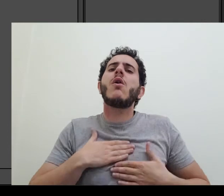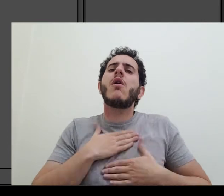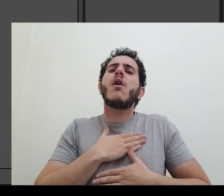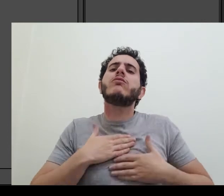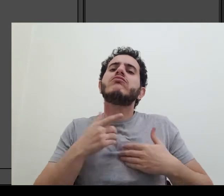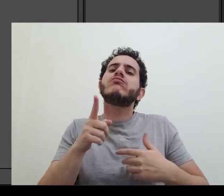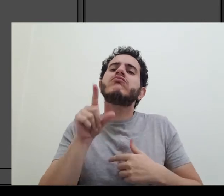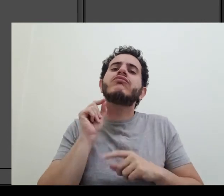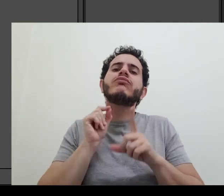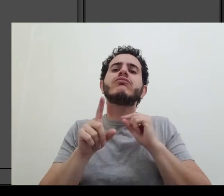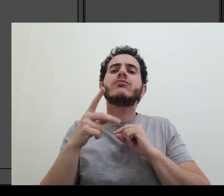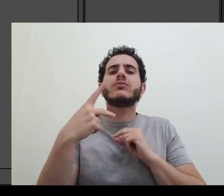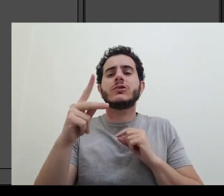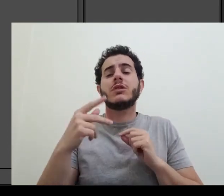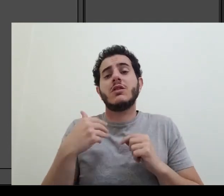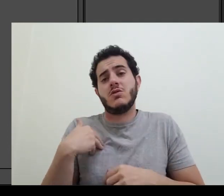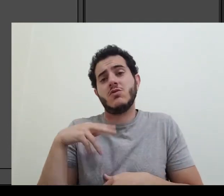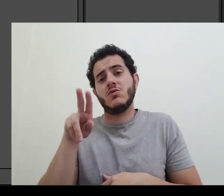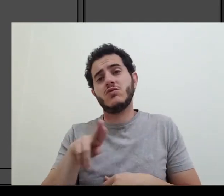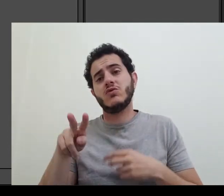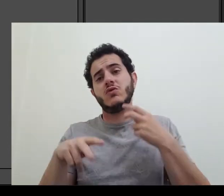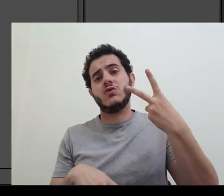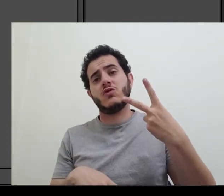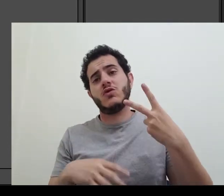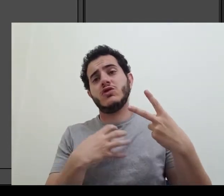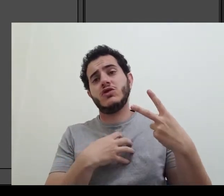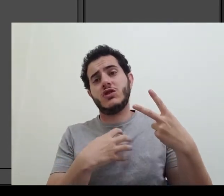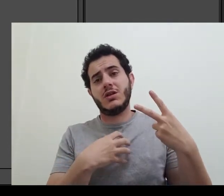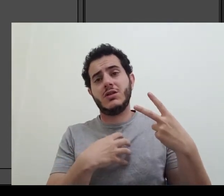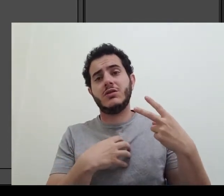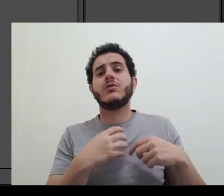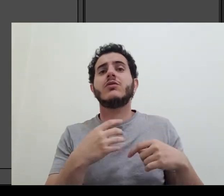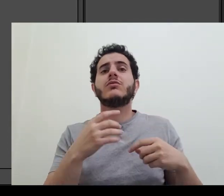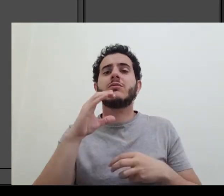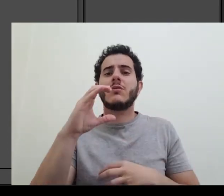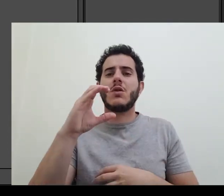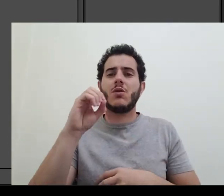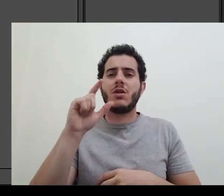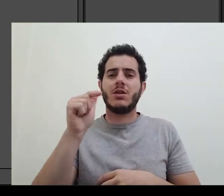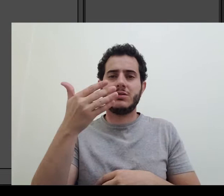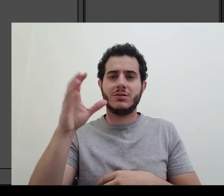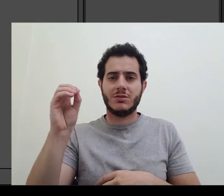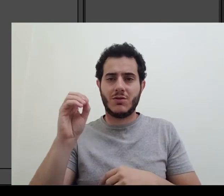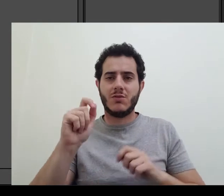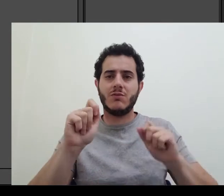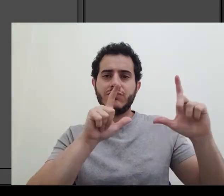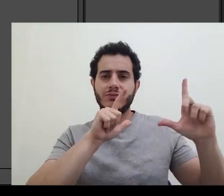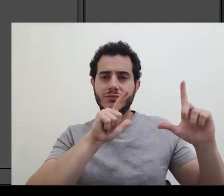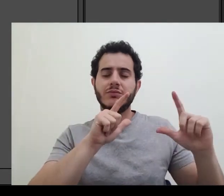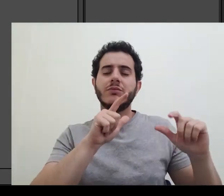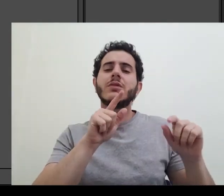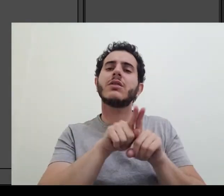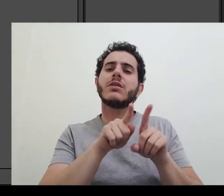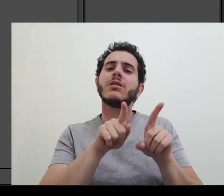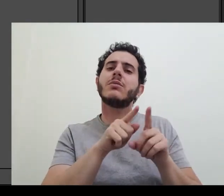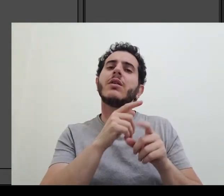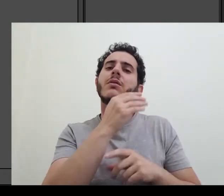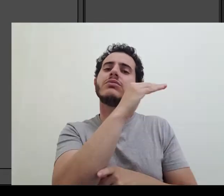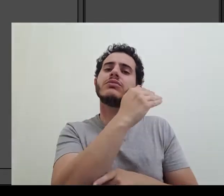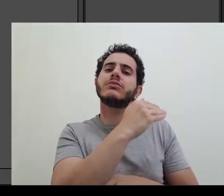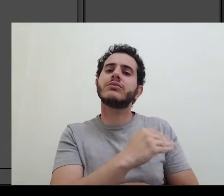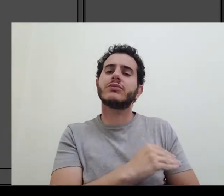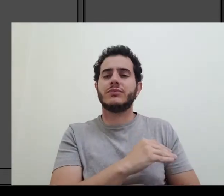é vontade de cada um. Eu acabo utilizando as duas formas, tanto pasta quanto coleções. Tá? As pastas é o que ele for ler, que